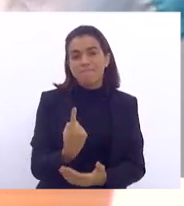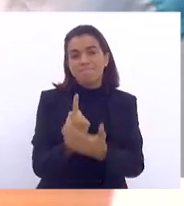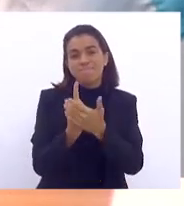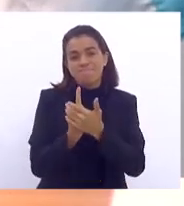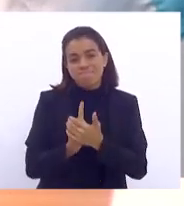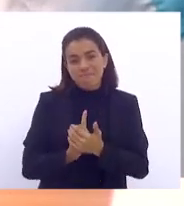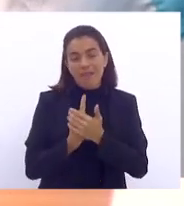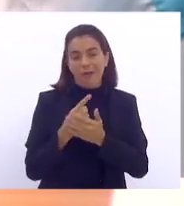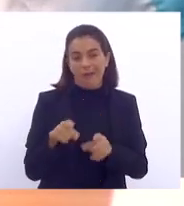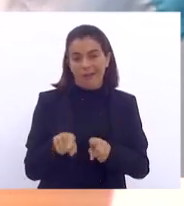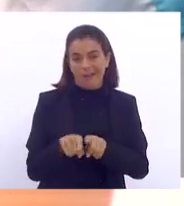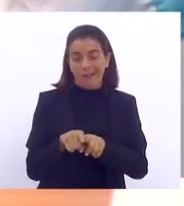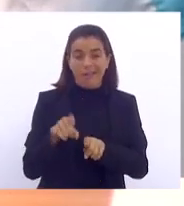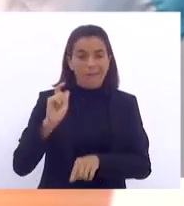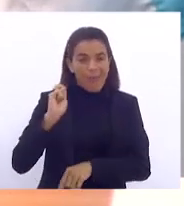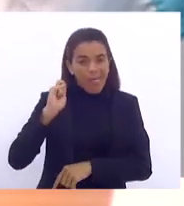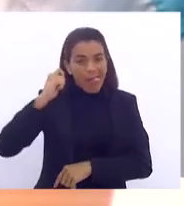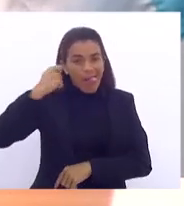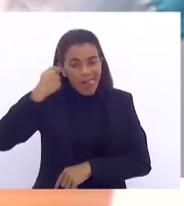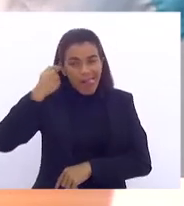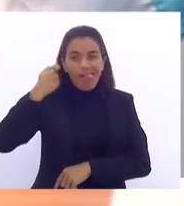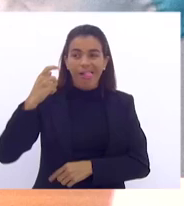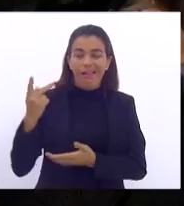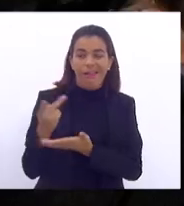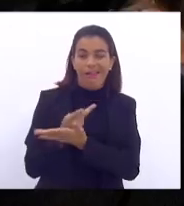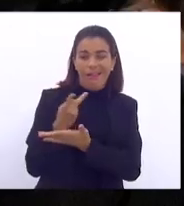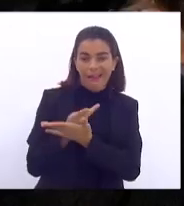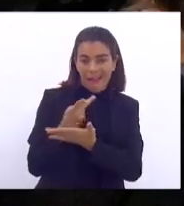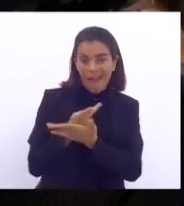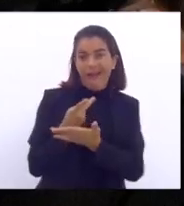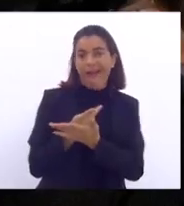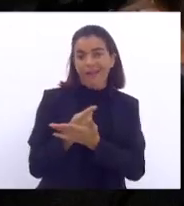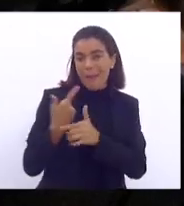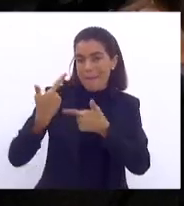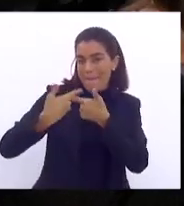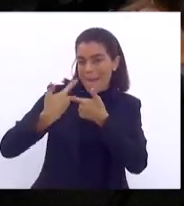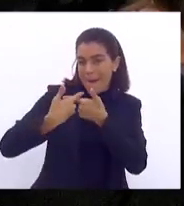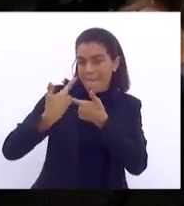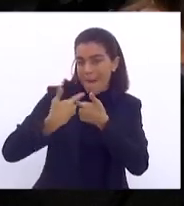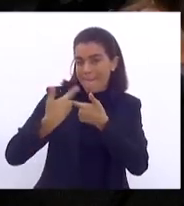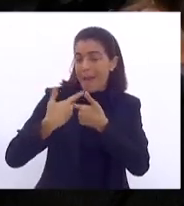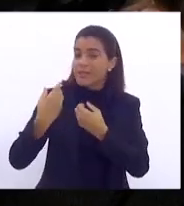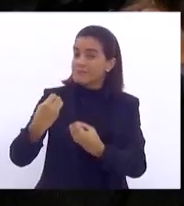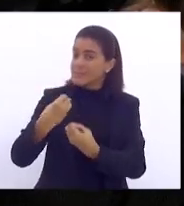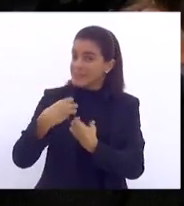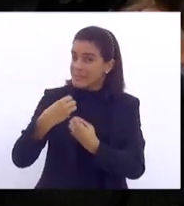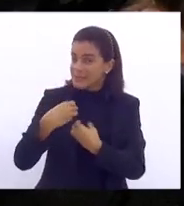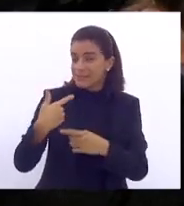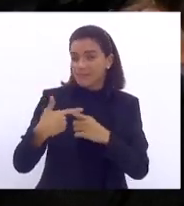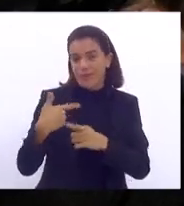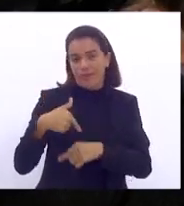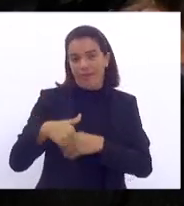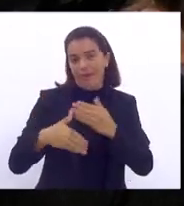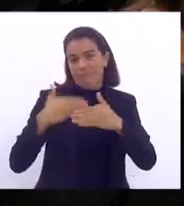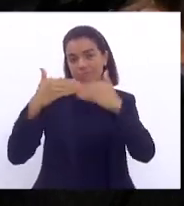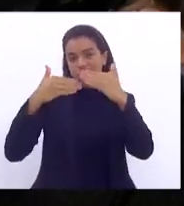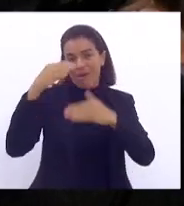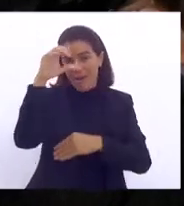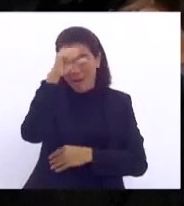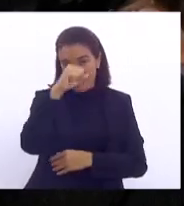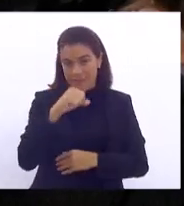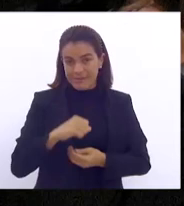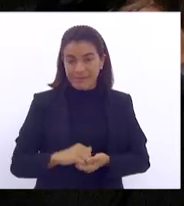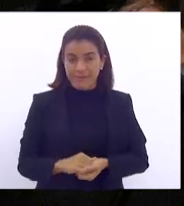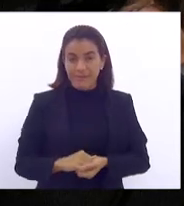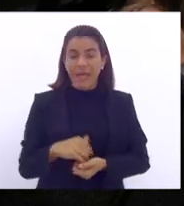Assembleia Puxaram minha orelha nos devidos momentos me acalmaram e me ensinaram porque isso aqui é um grande aprendizado né Mita